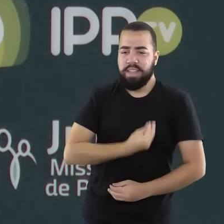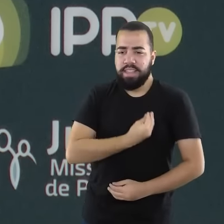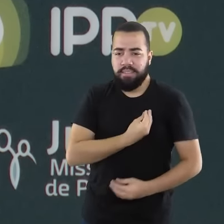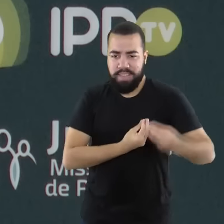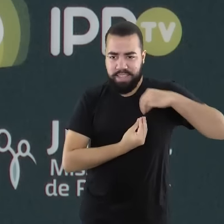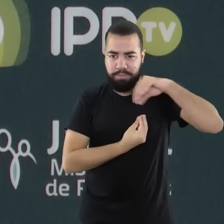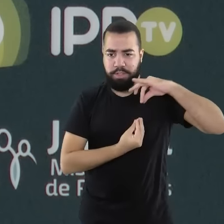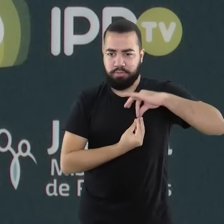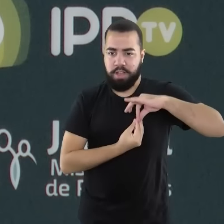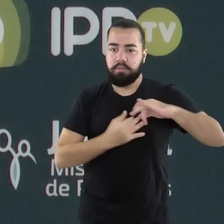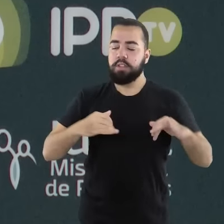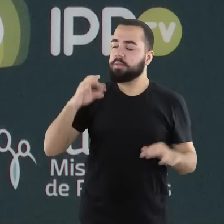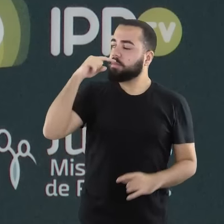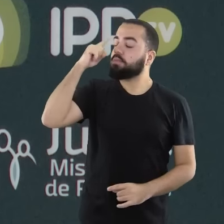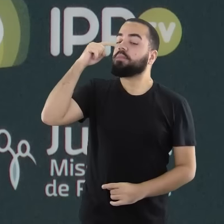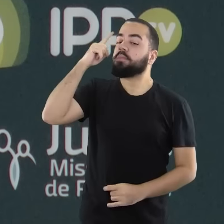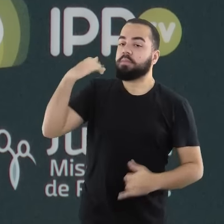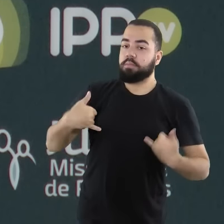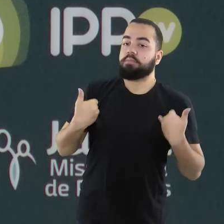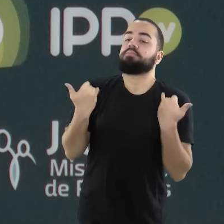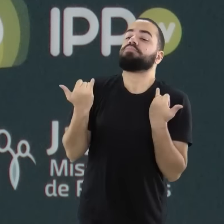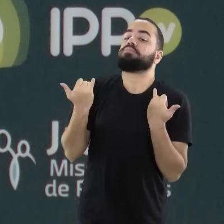soberba espiritual.